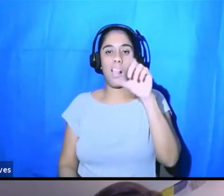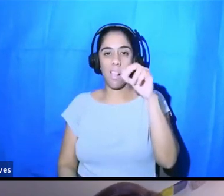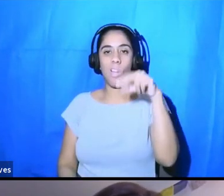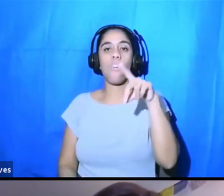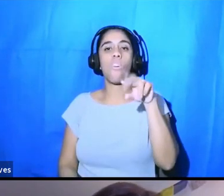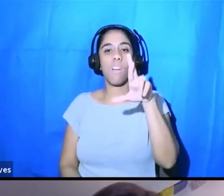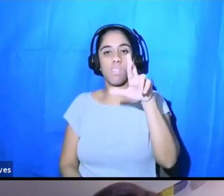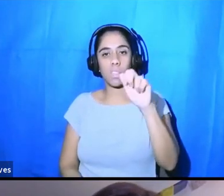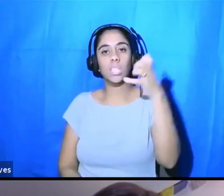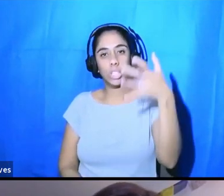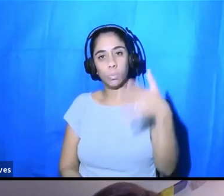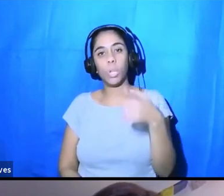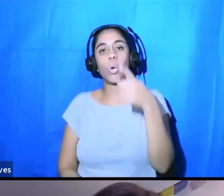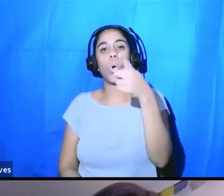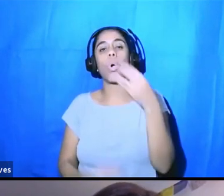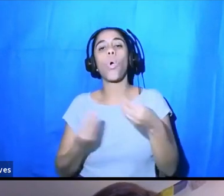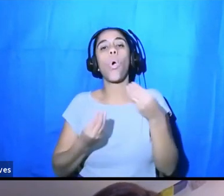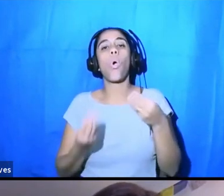da ditadura chilena de